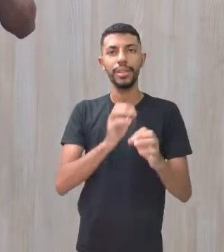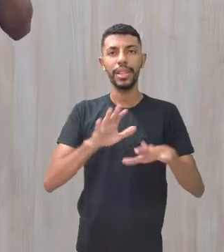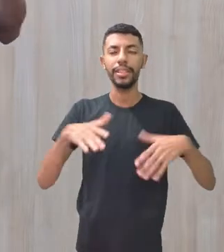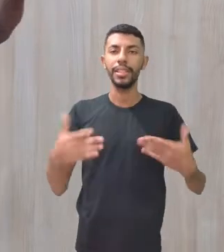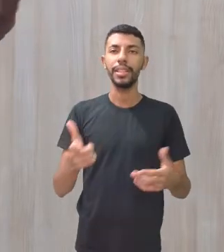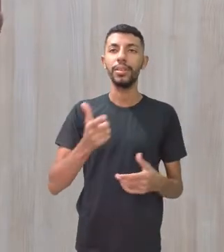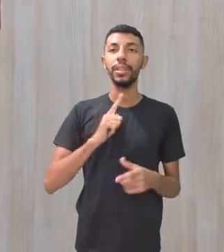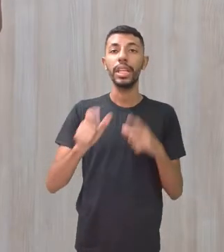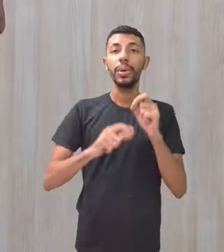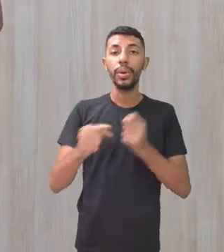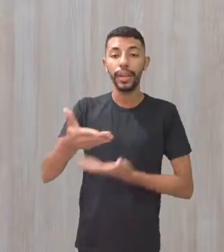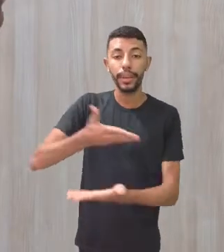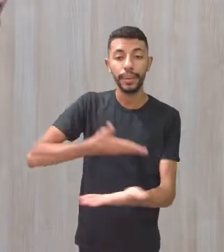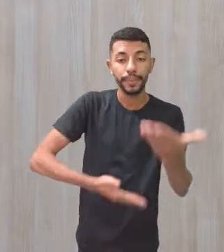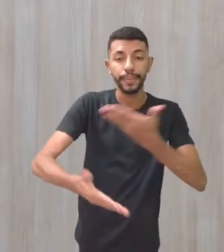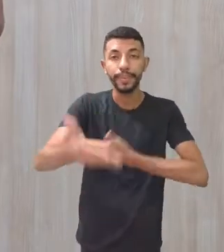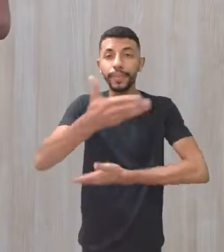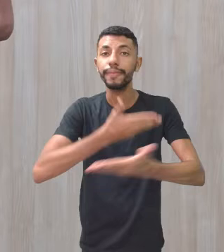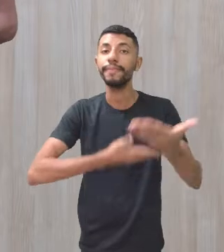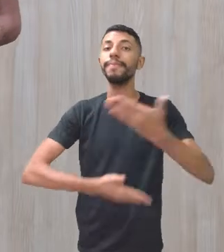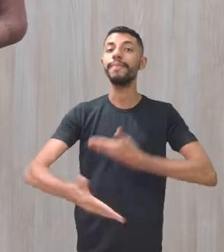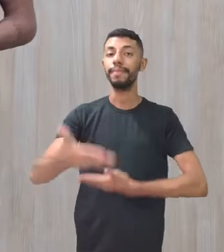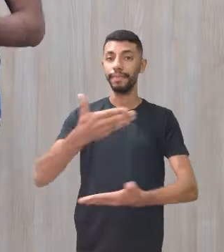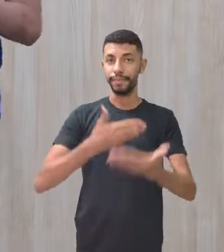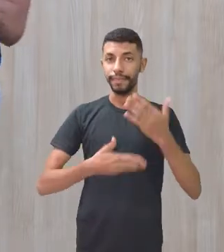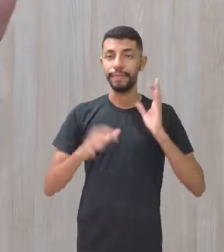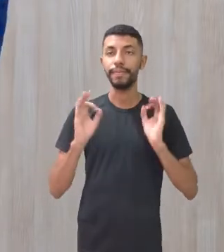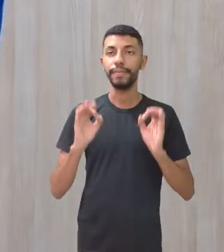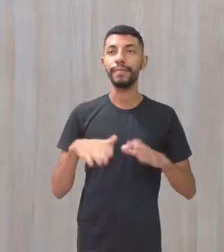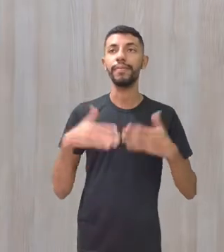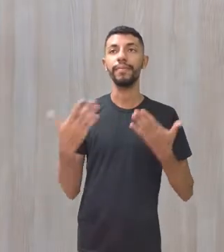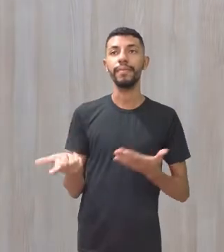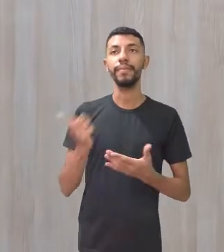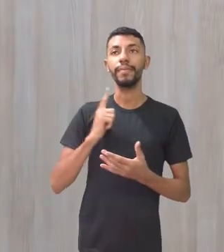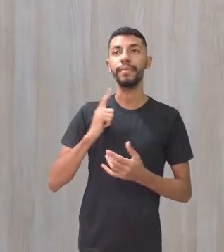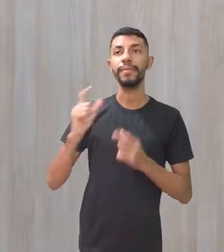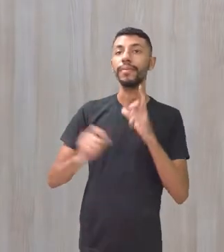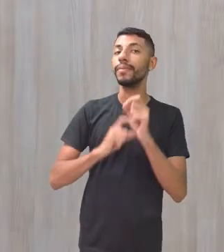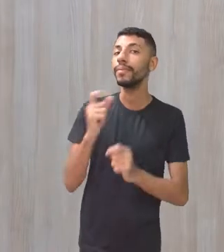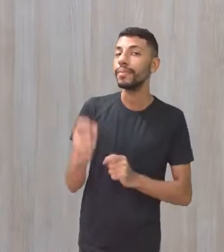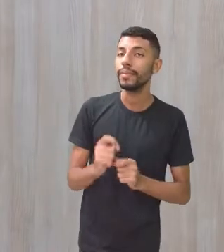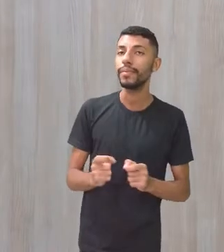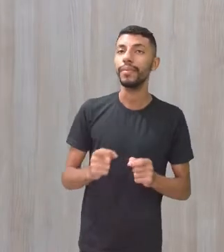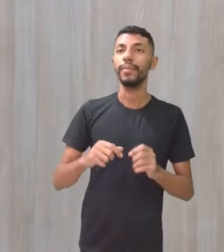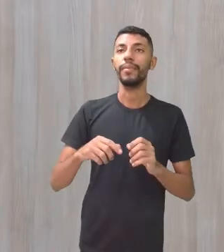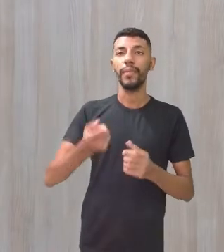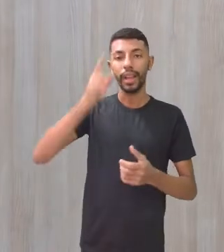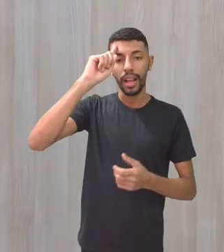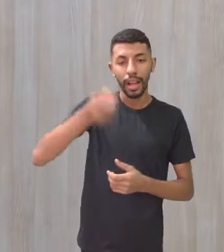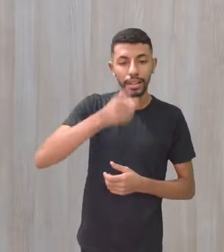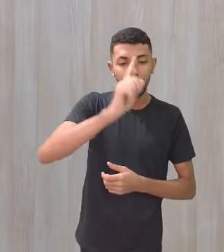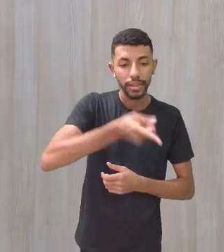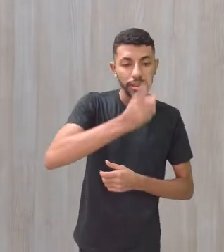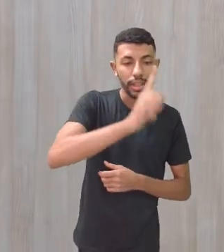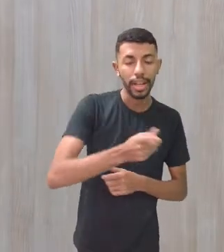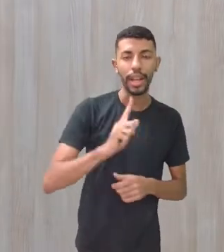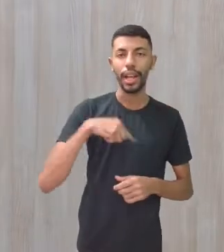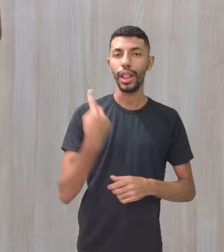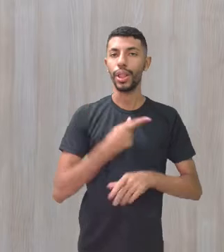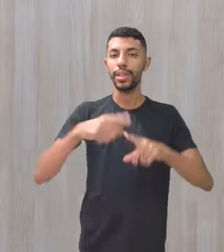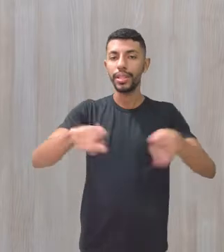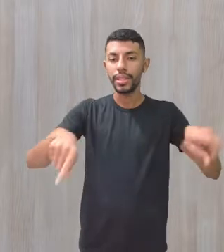tem um ganho aí de todas as partes. E existe, a gente acaba criando as ordens da nossa sala de aula,